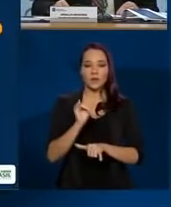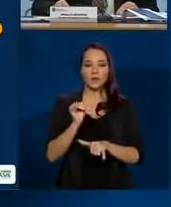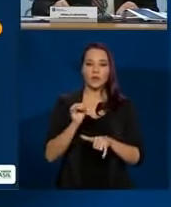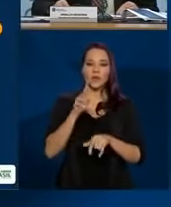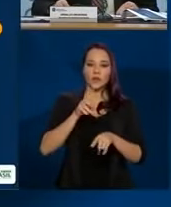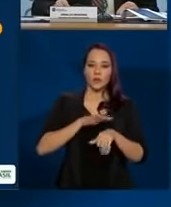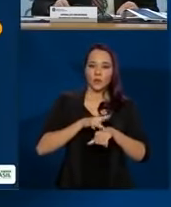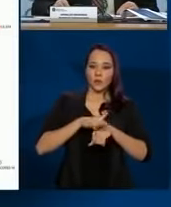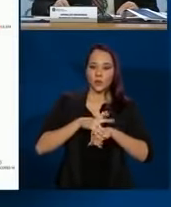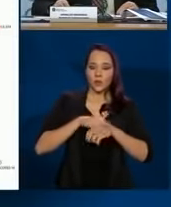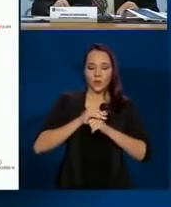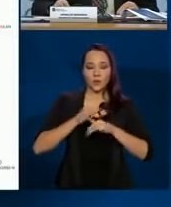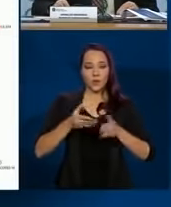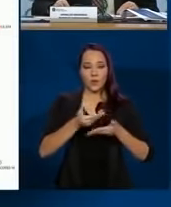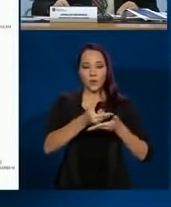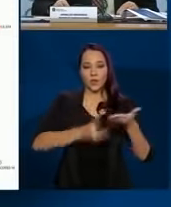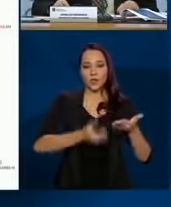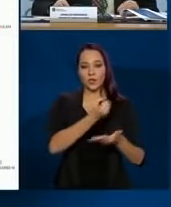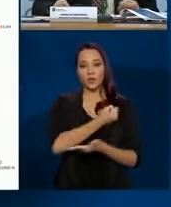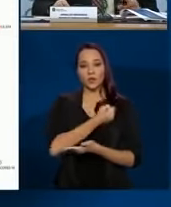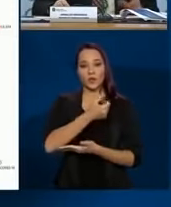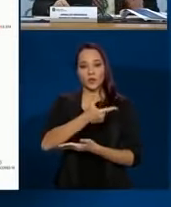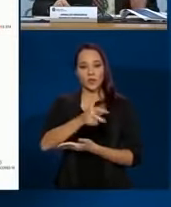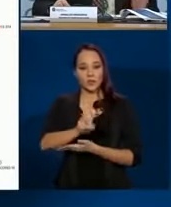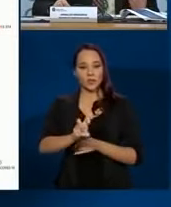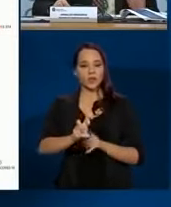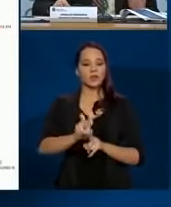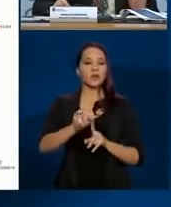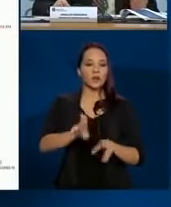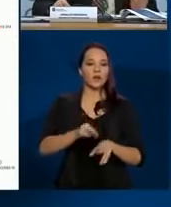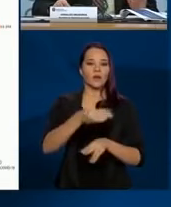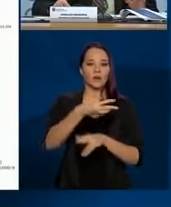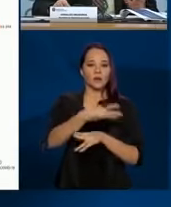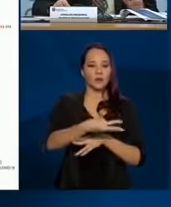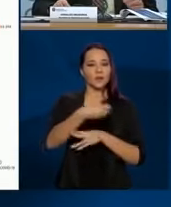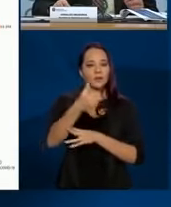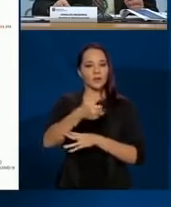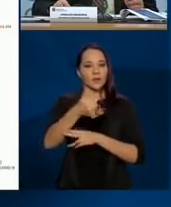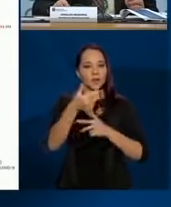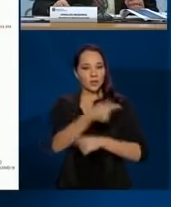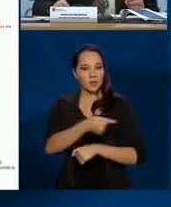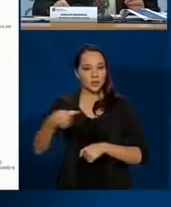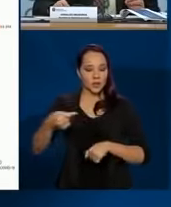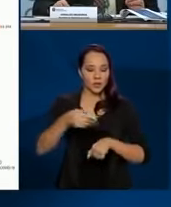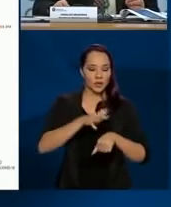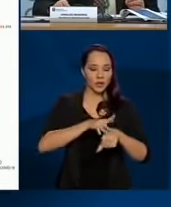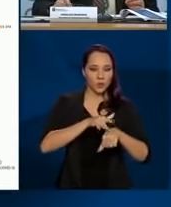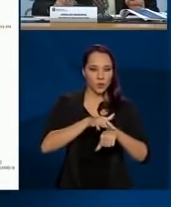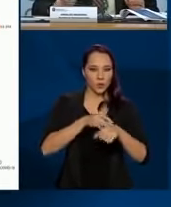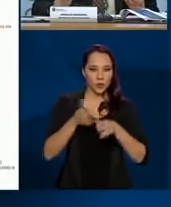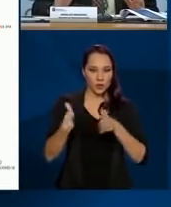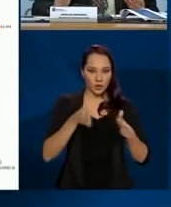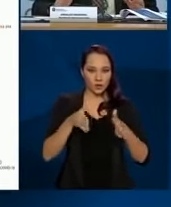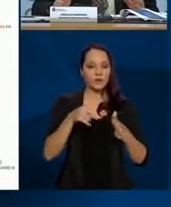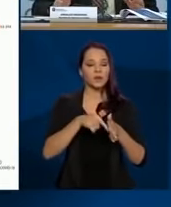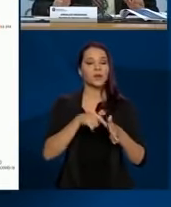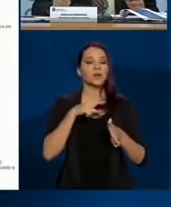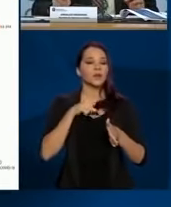nosso boletim número 25, que corresponde à 31ª semana epidemiológica, e a gente sempre